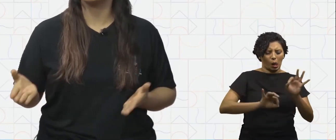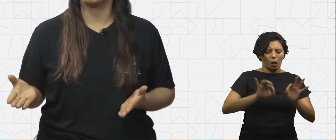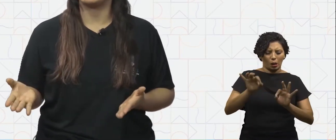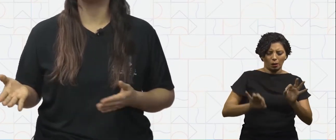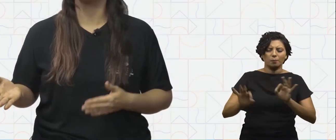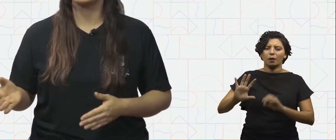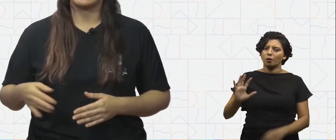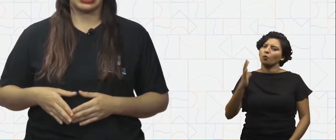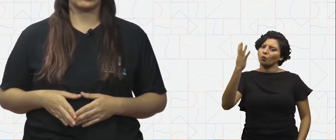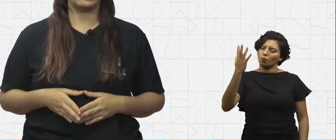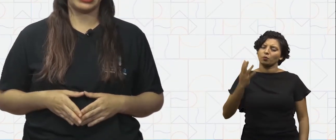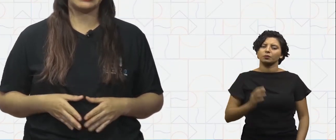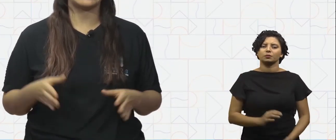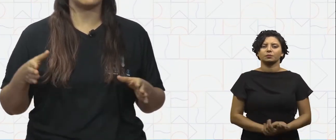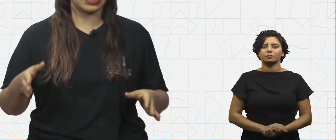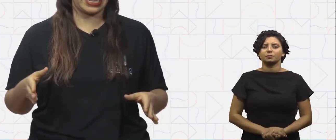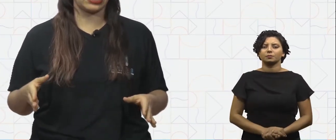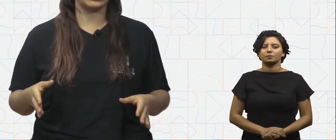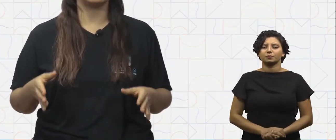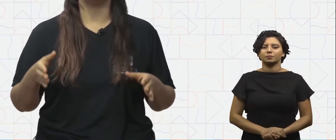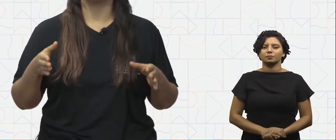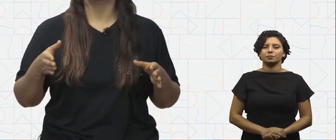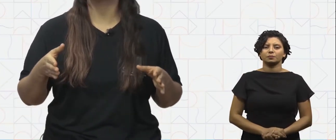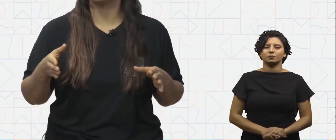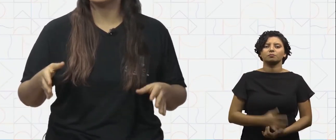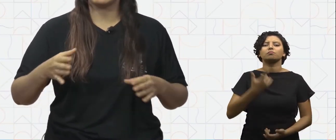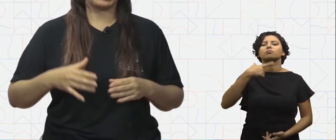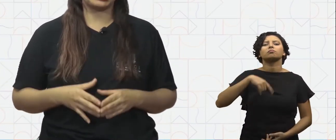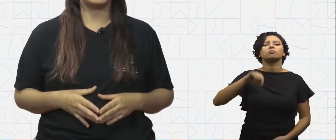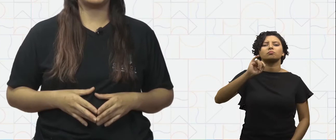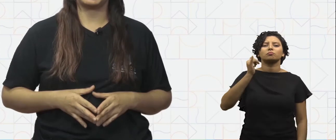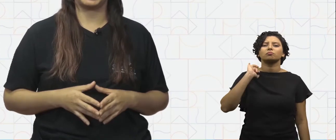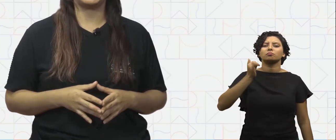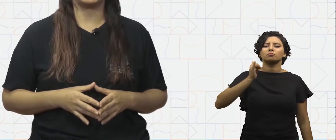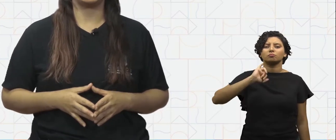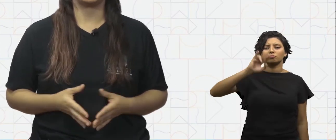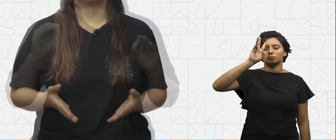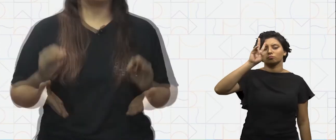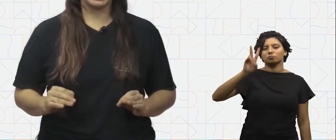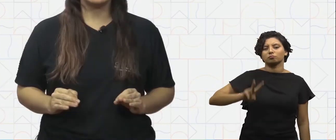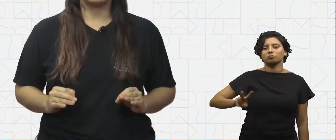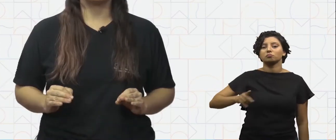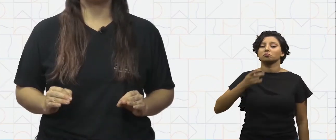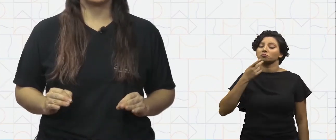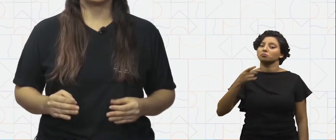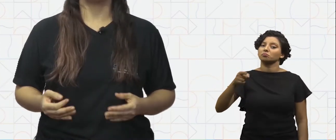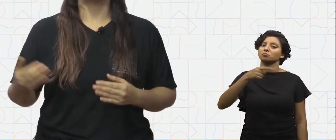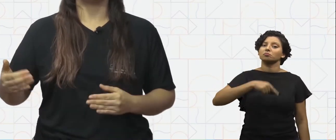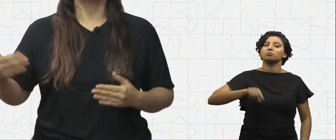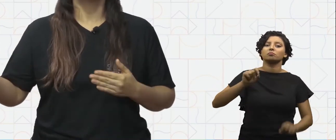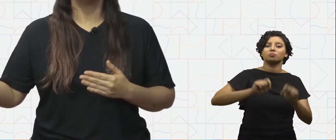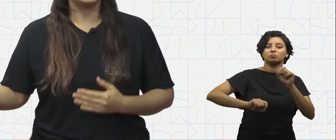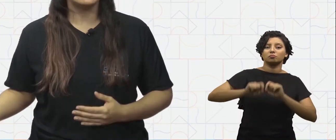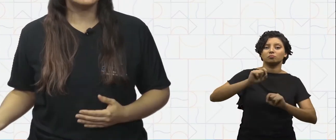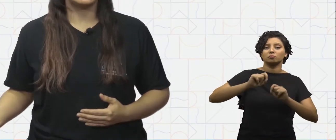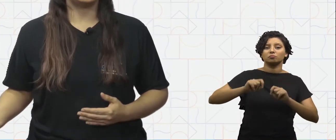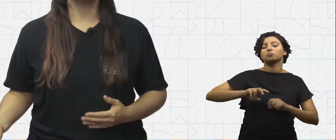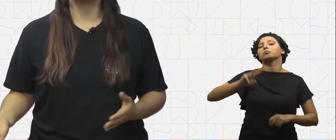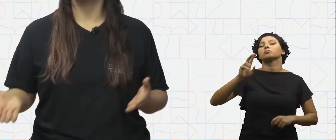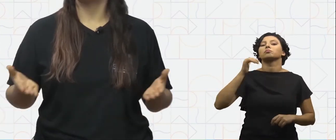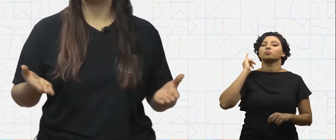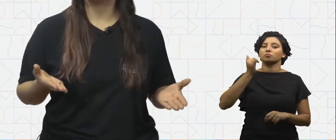em que os fatos aconteceram, certo? Quem é o narrador da história de hoje? Disse a você em que